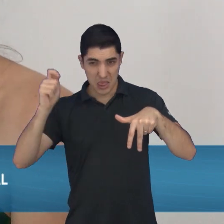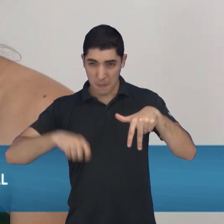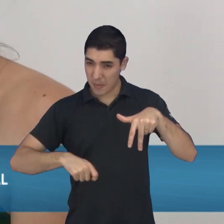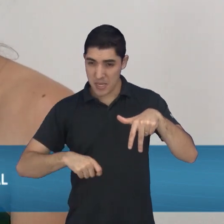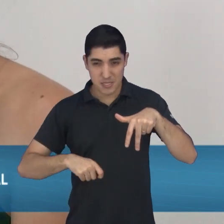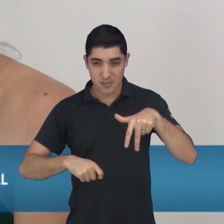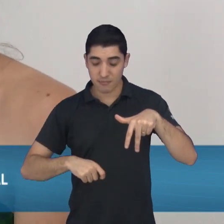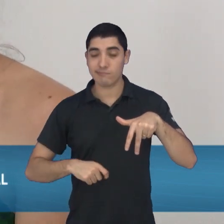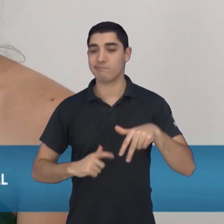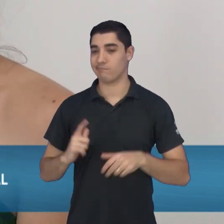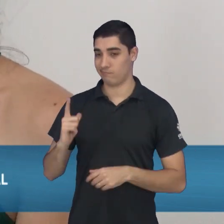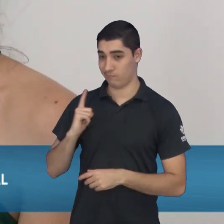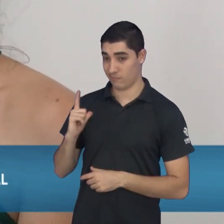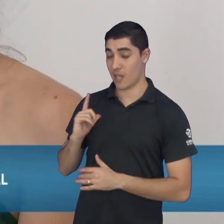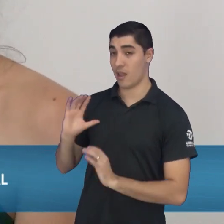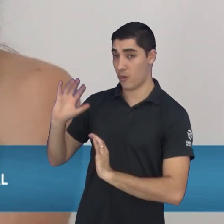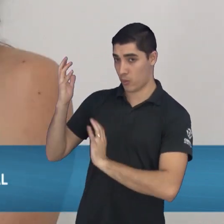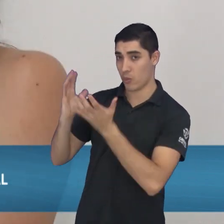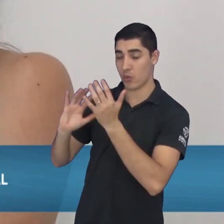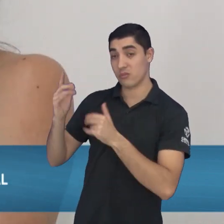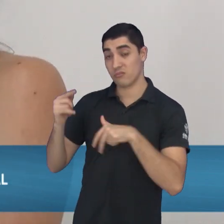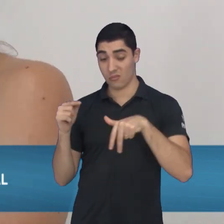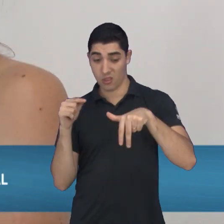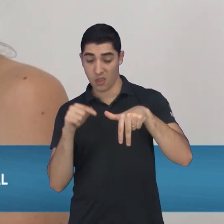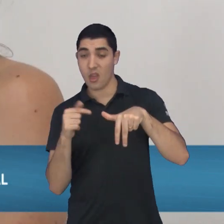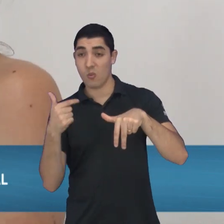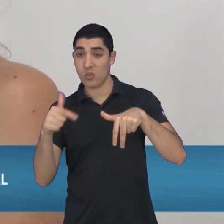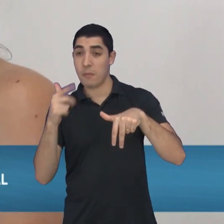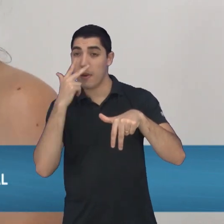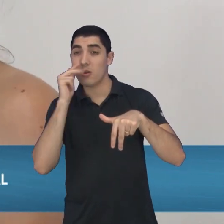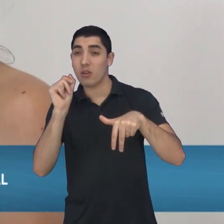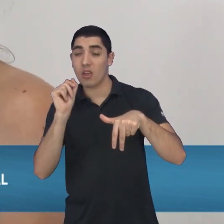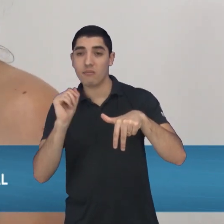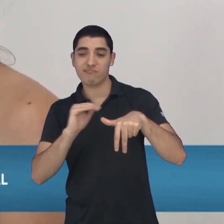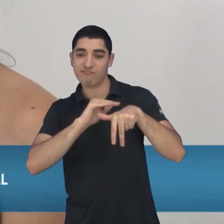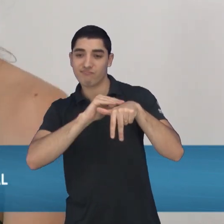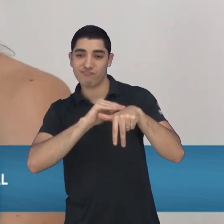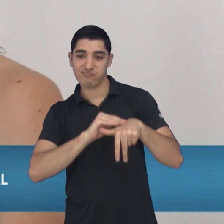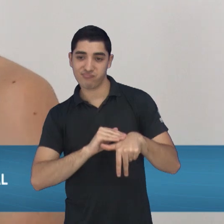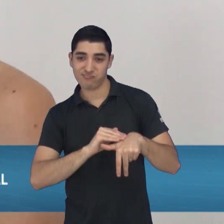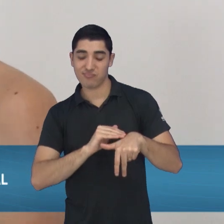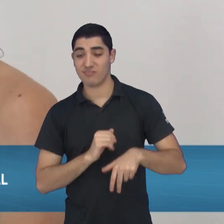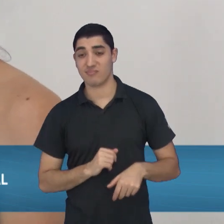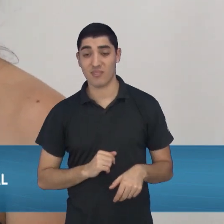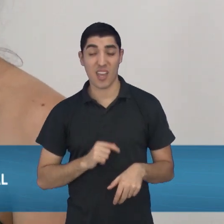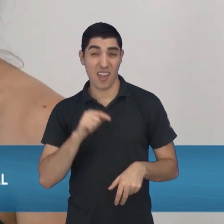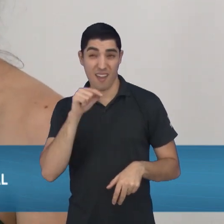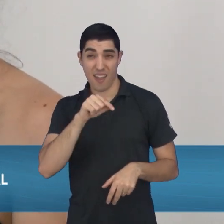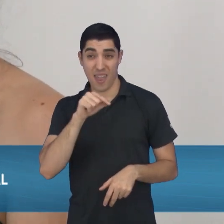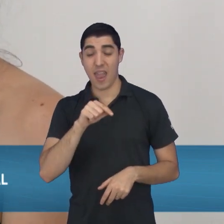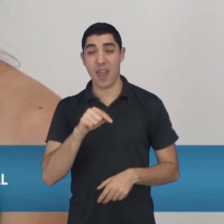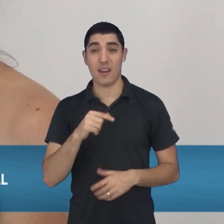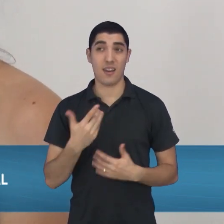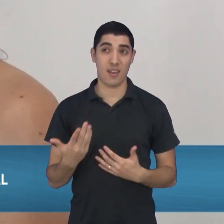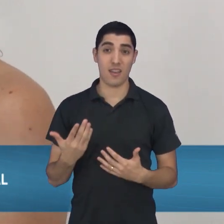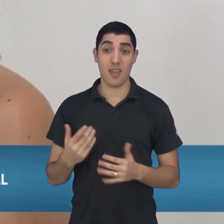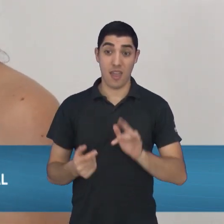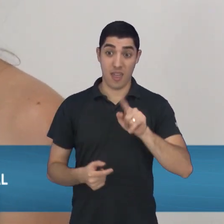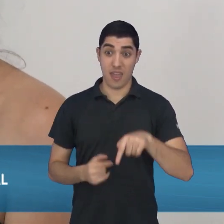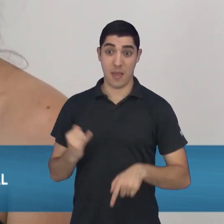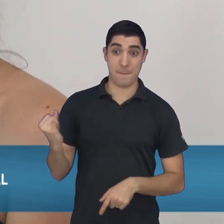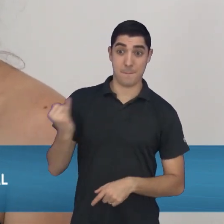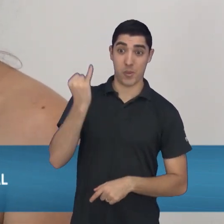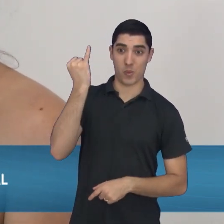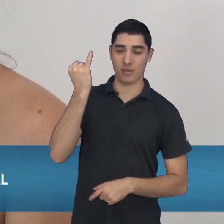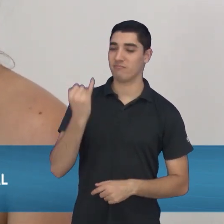vezes isso acontece, o trabalho dela é inferiorizado consequentemente. Então, o trabalho dela não é tão